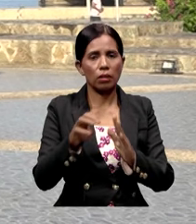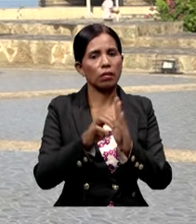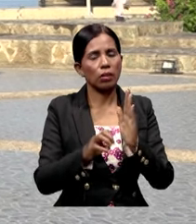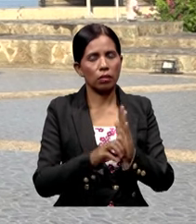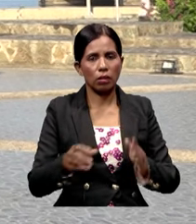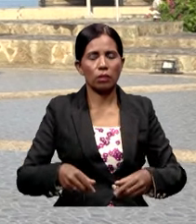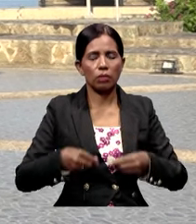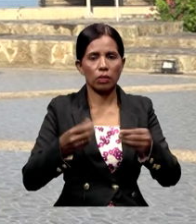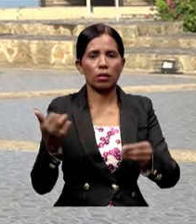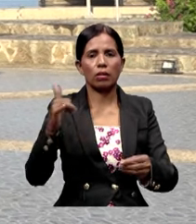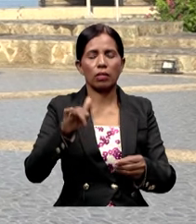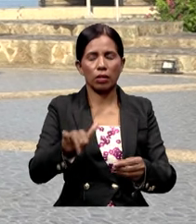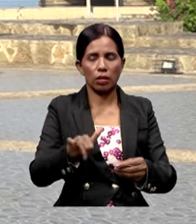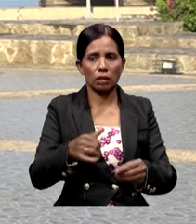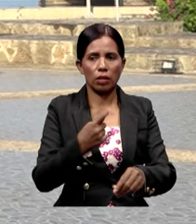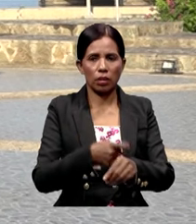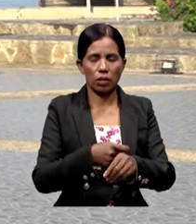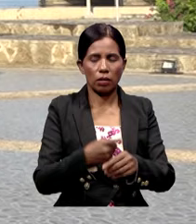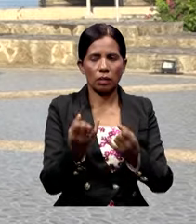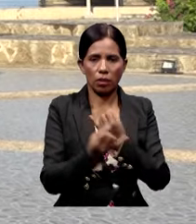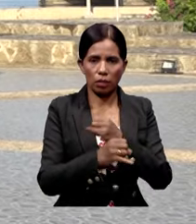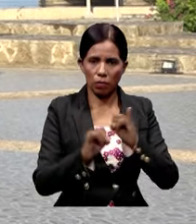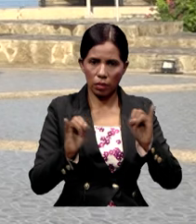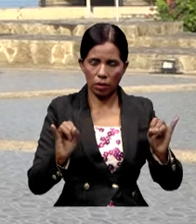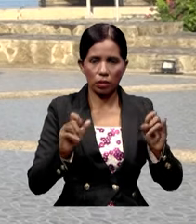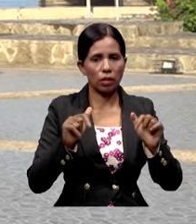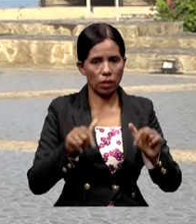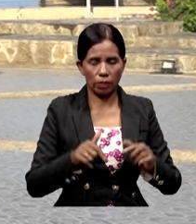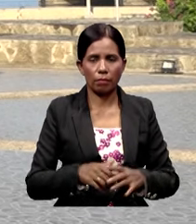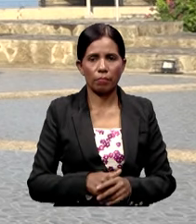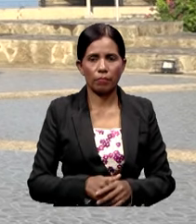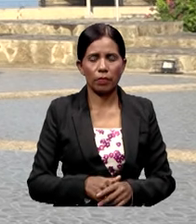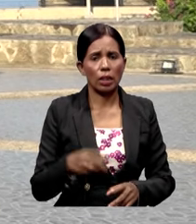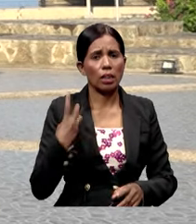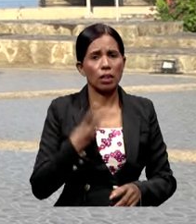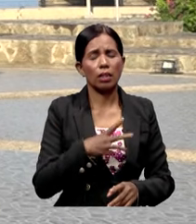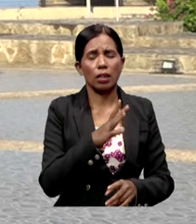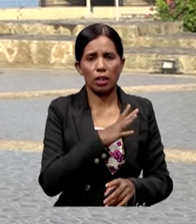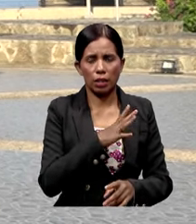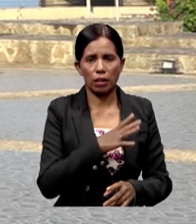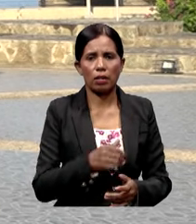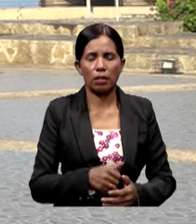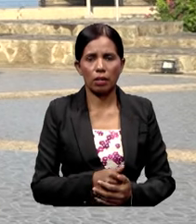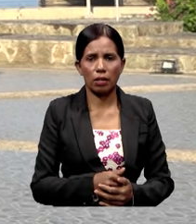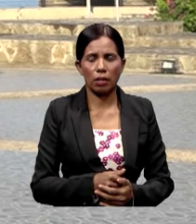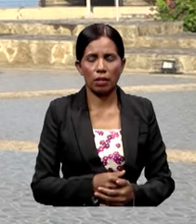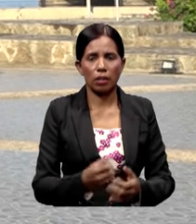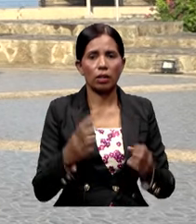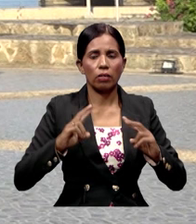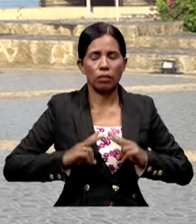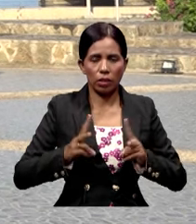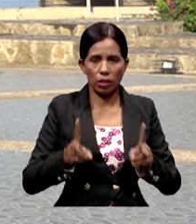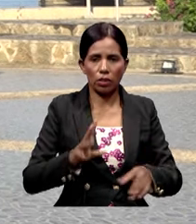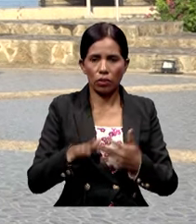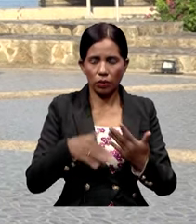ona, basir roto, e a tempo o com rasikan, Irene. E te espera, Katak. Herói no herói nesse roto,